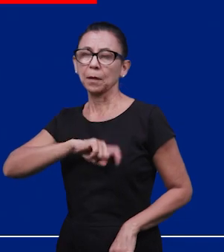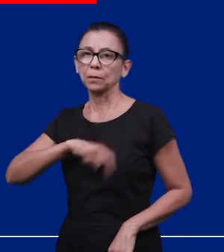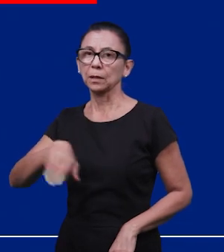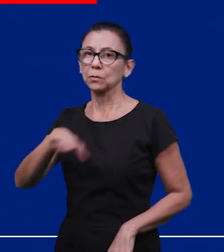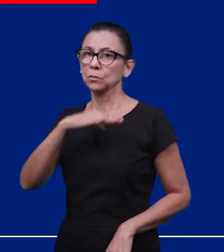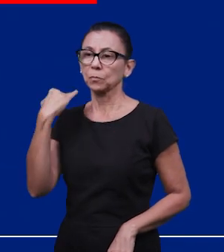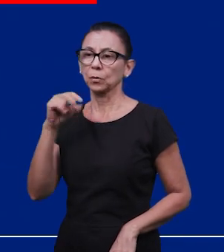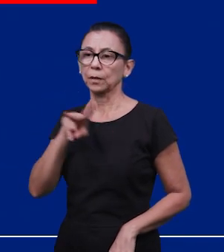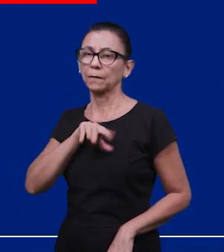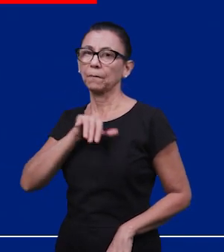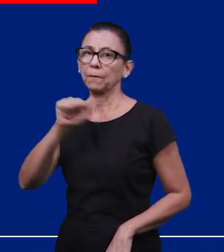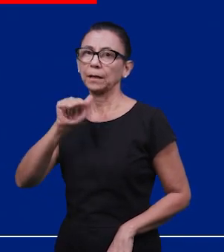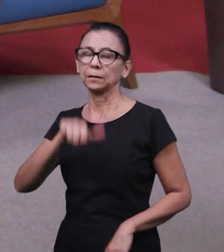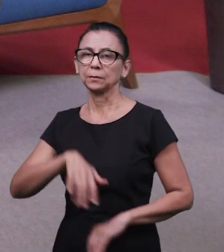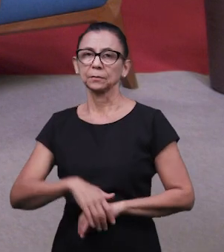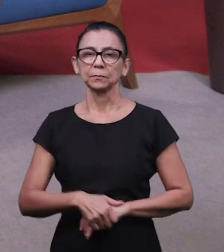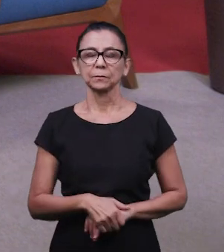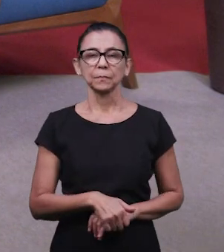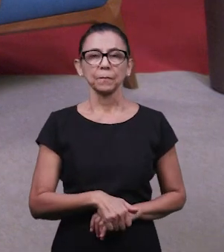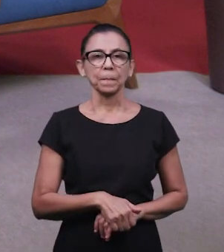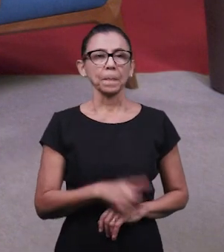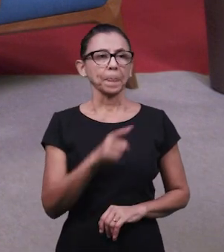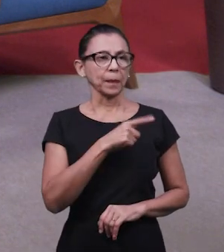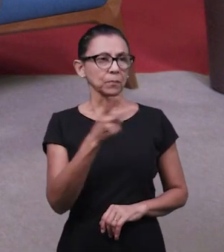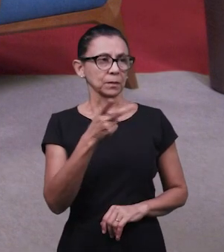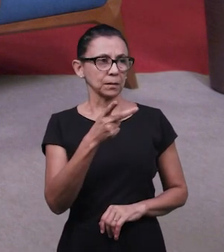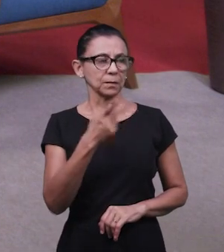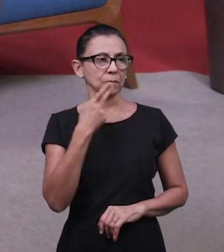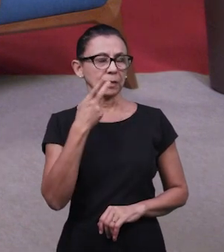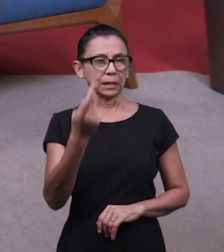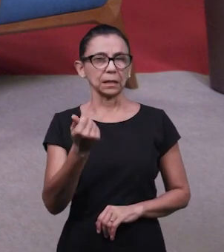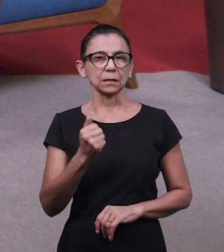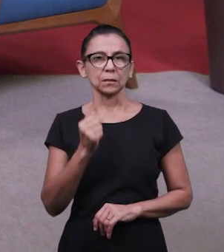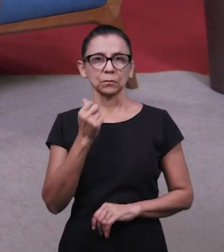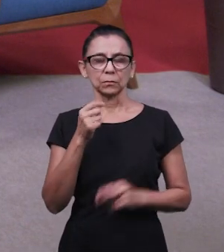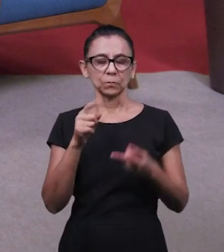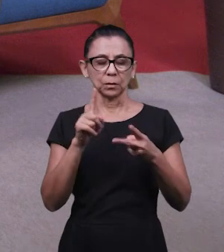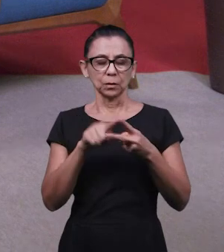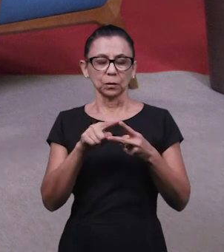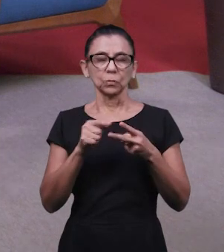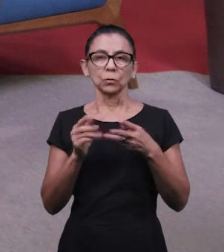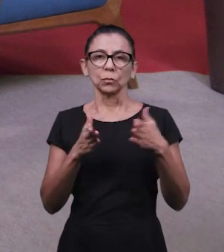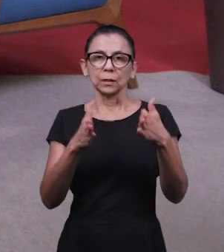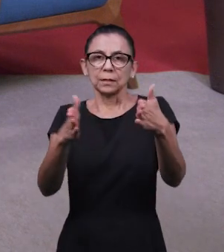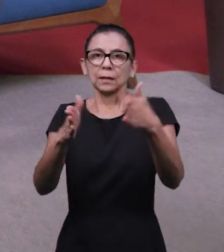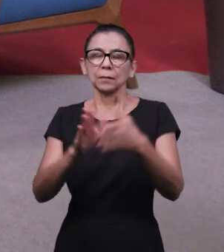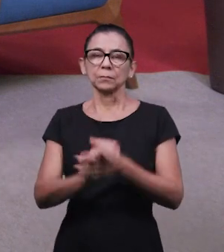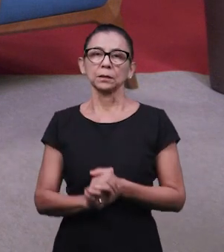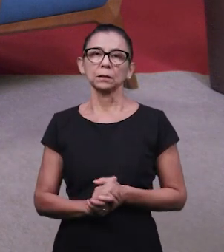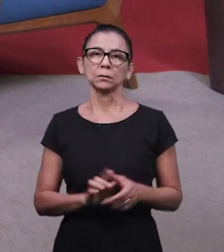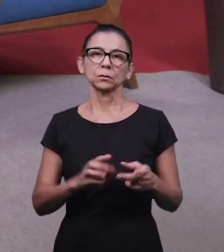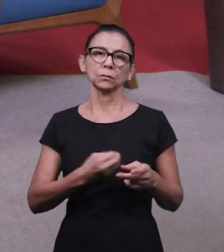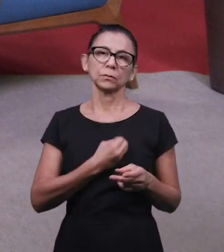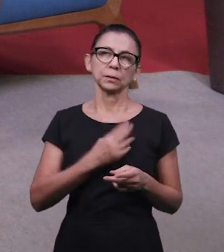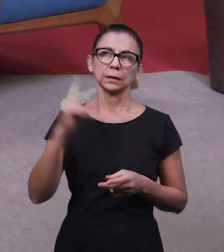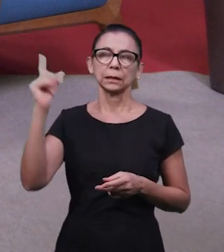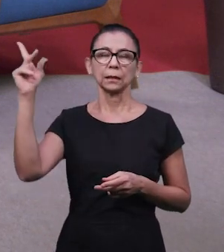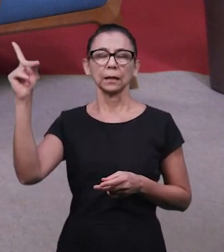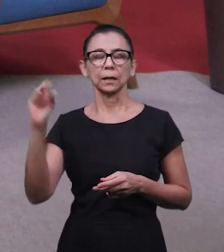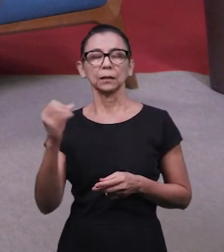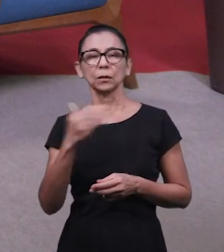Salomão, se for homem de bem, nenhum de seus cabelos cairá em terra, porém, se